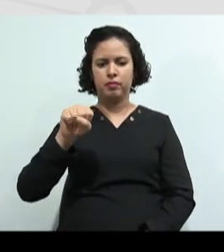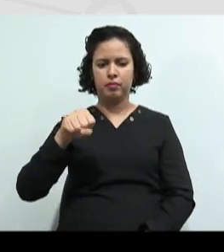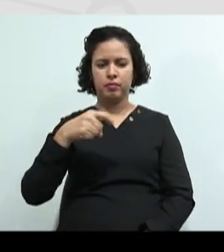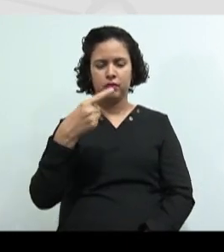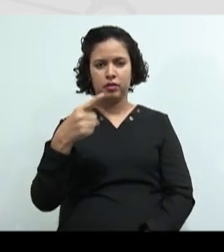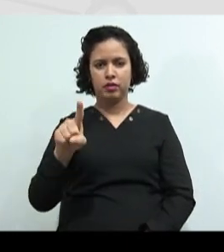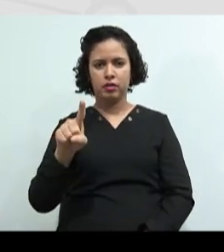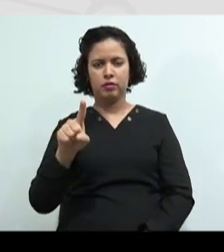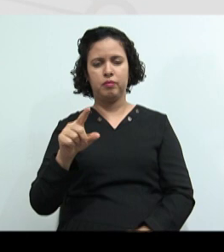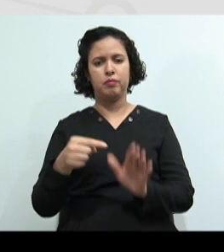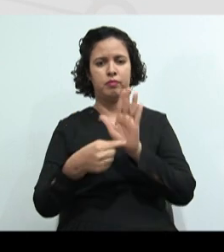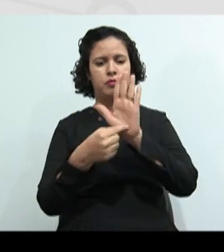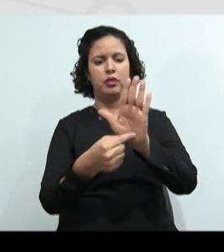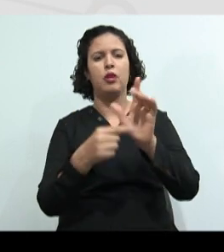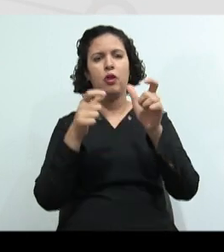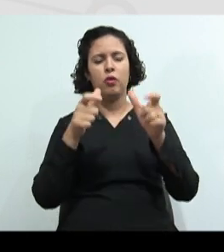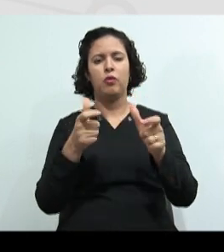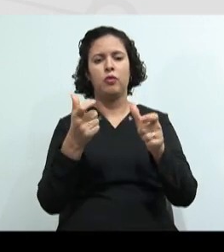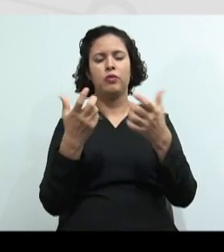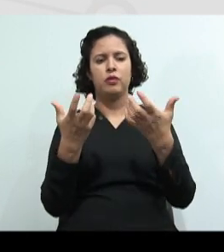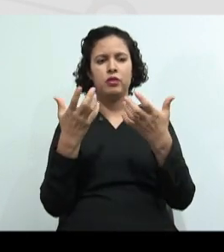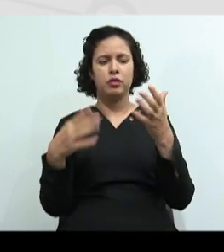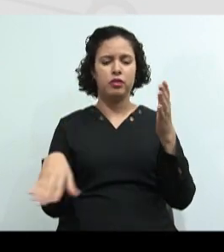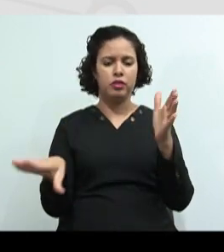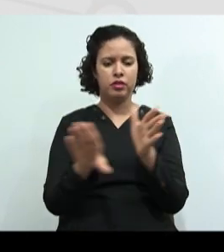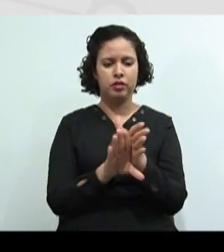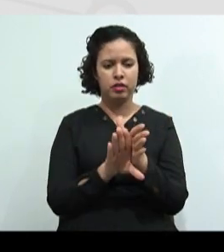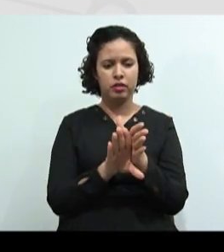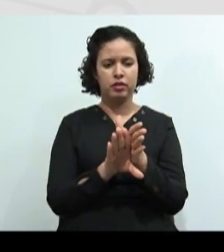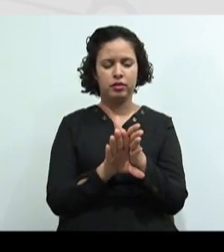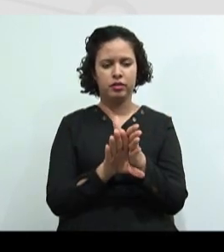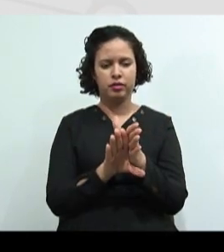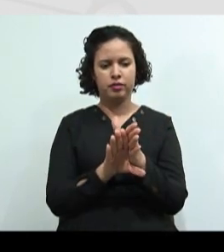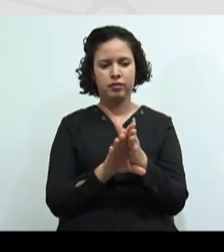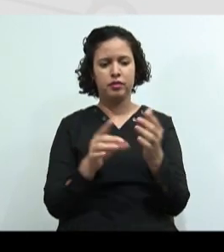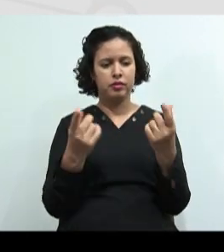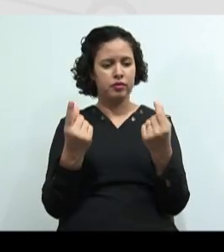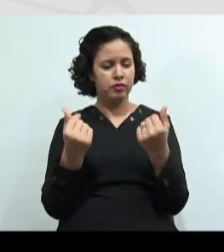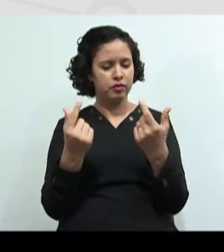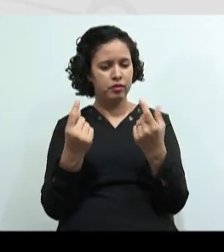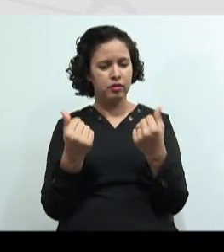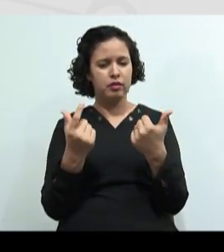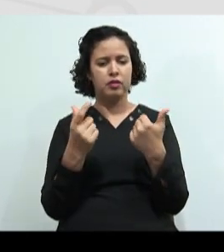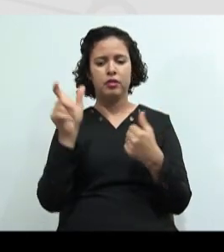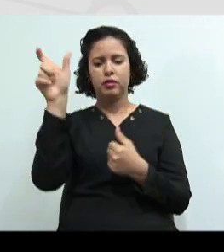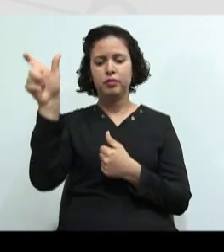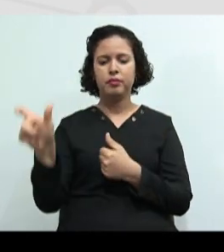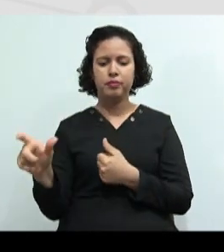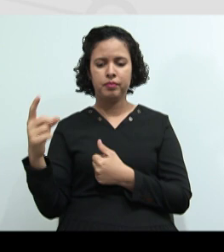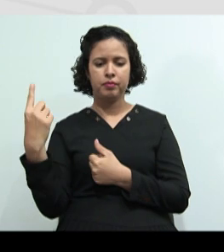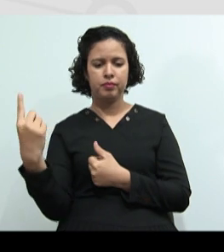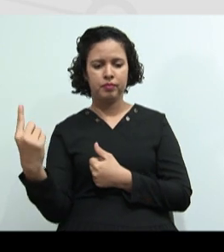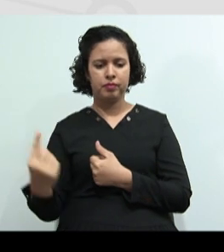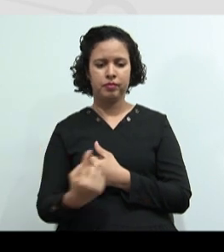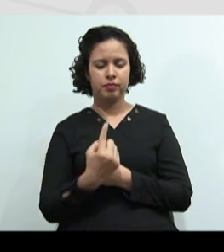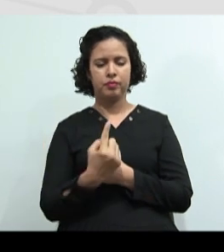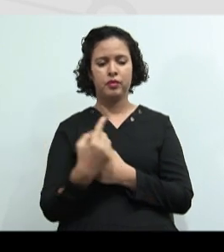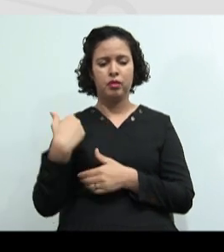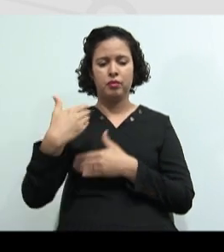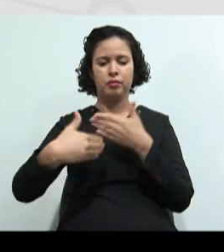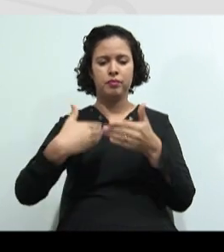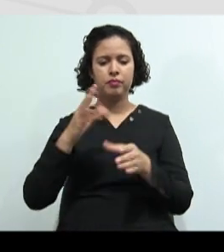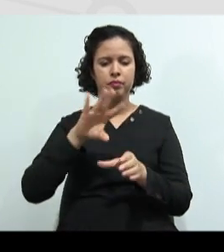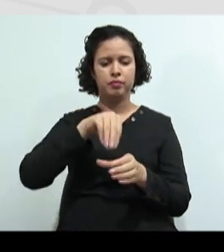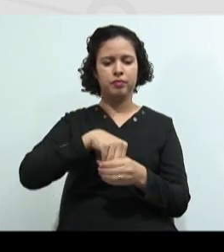quer chegar, tá? Olha só aqui bem claro as 4 perspectivas, né? Financeira, perspectiva de clientes, perspectiva de